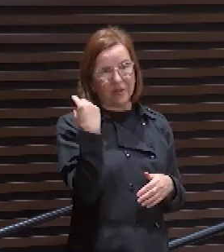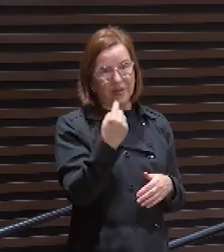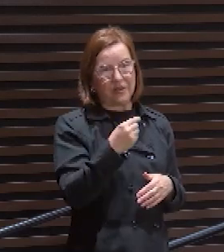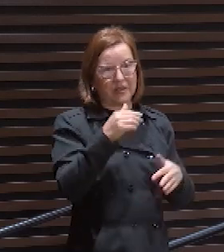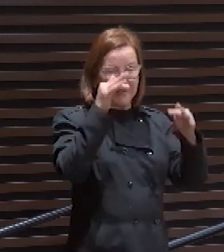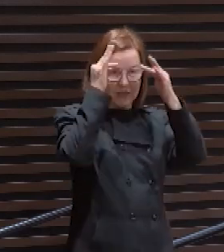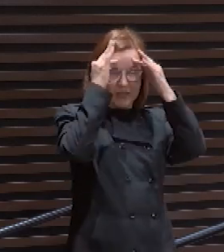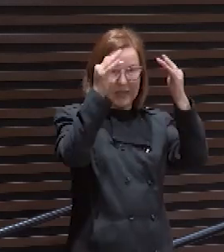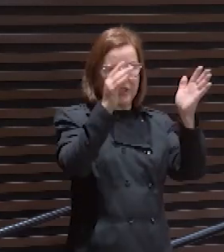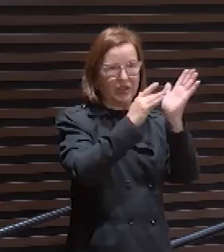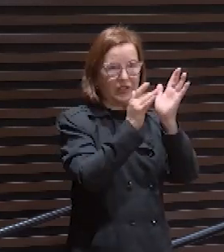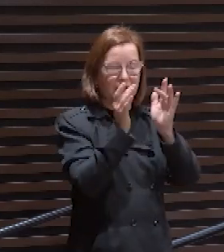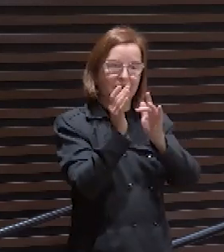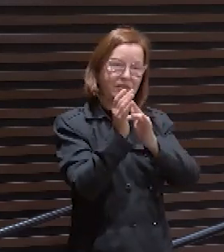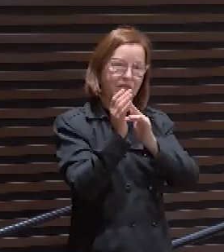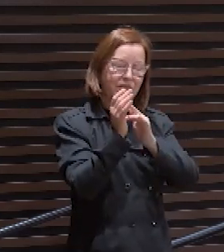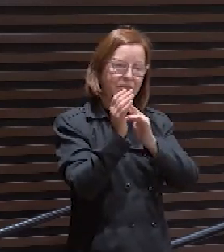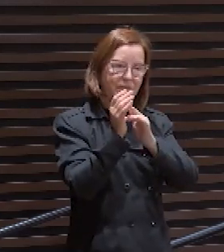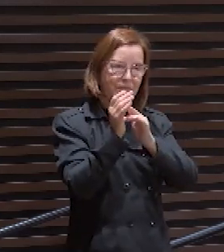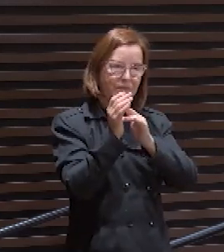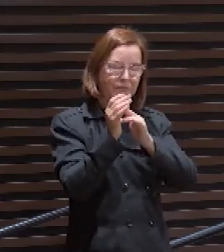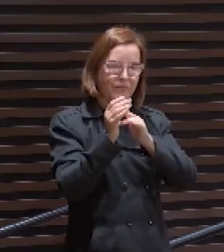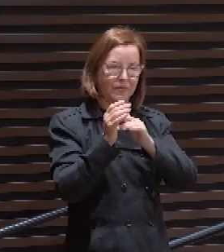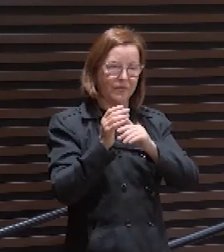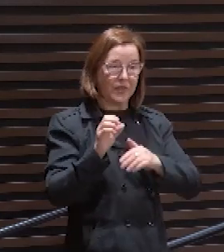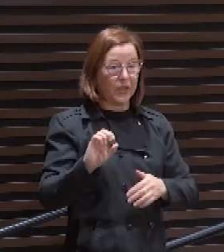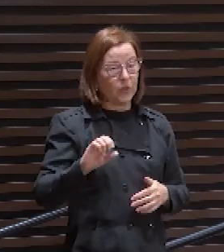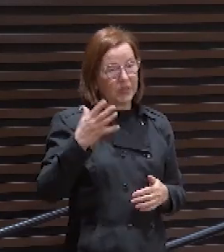Jesus se deu por um dia